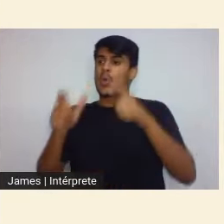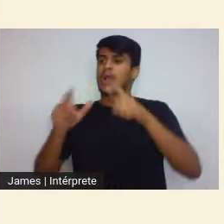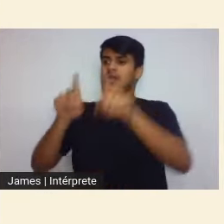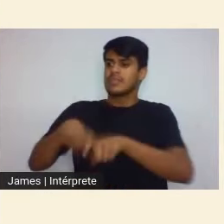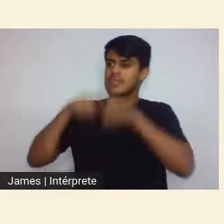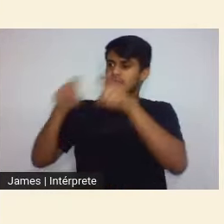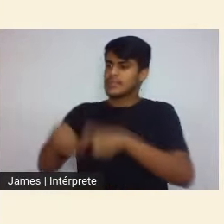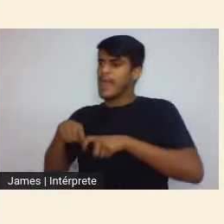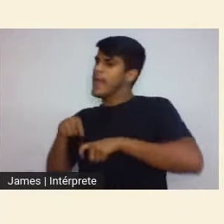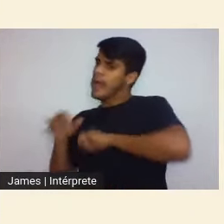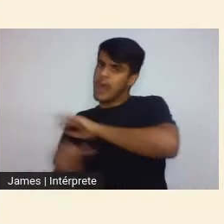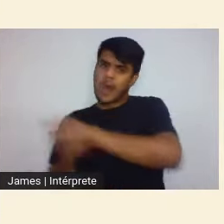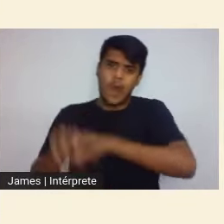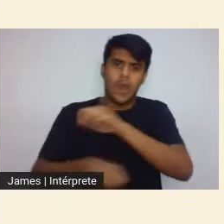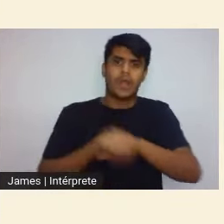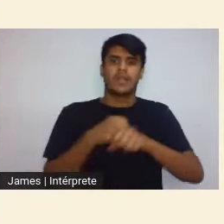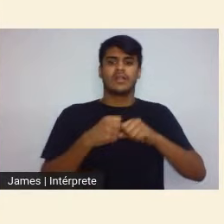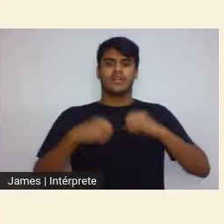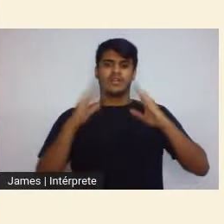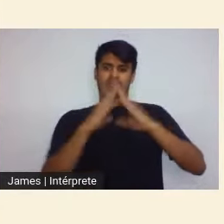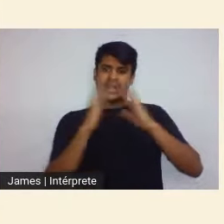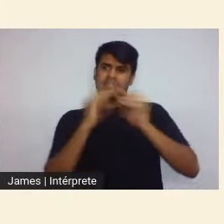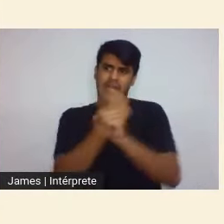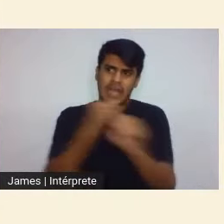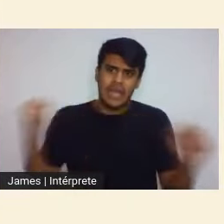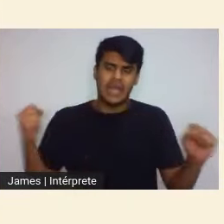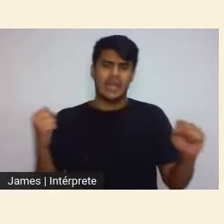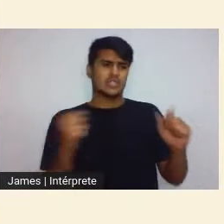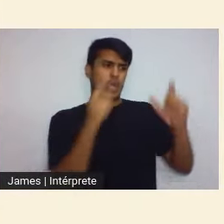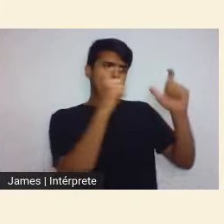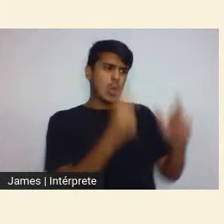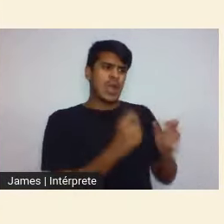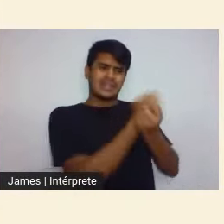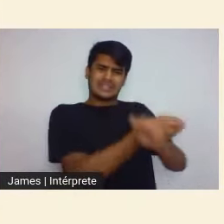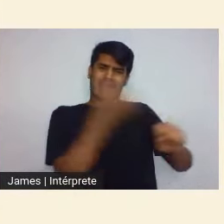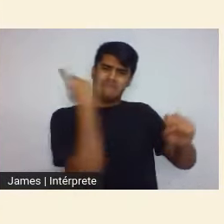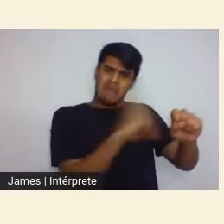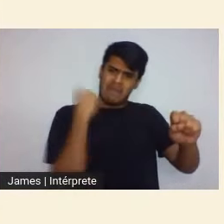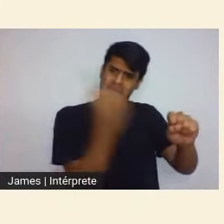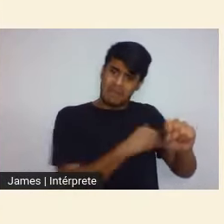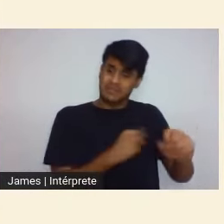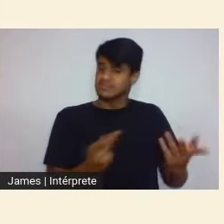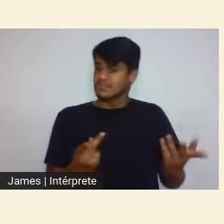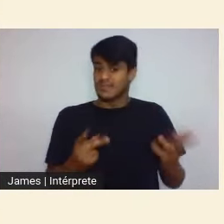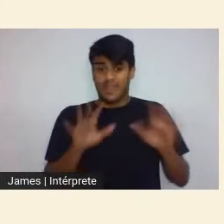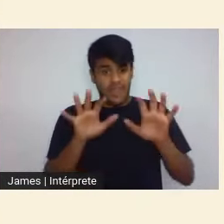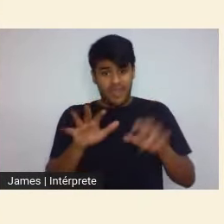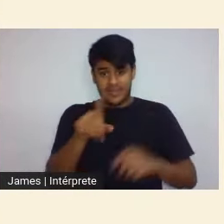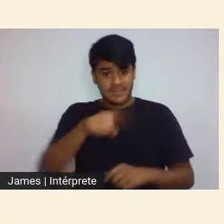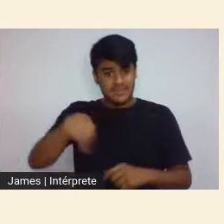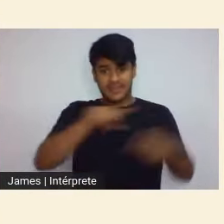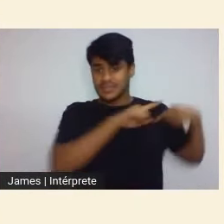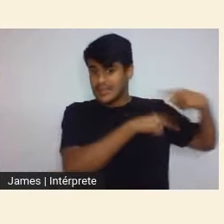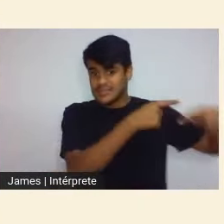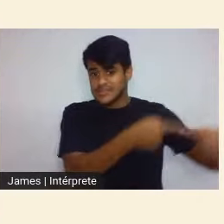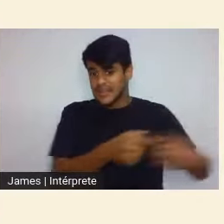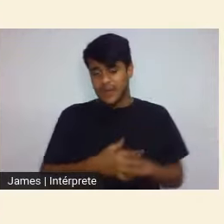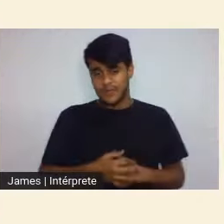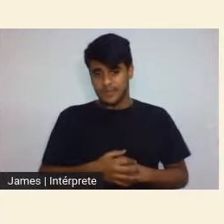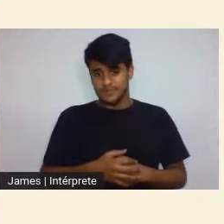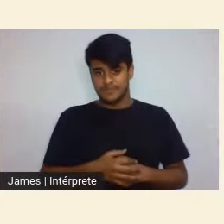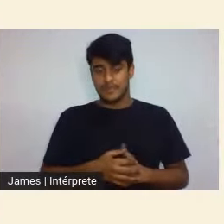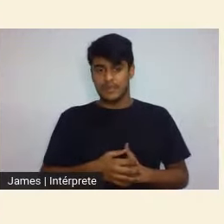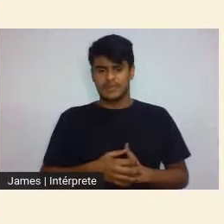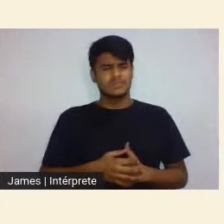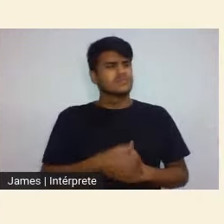da senzala, é essa a tradição. A região, né, é a região desta tradição. Né? E se contrapõe o